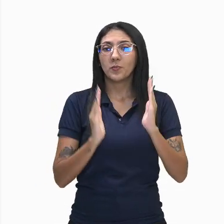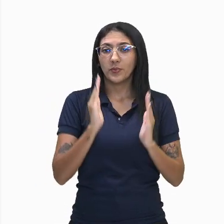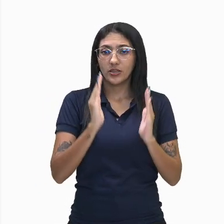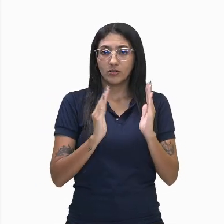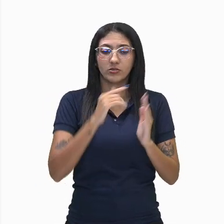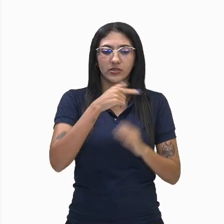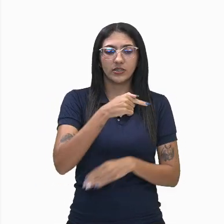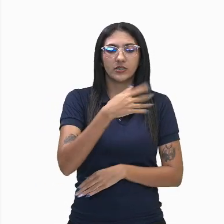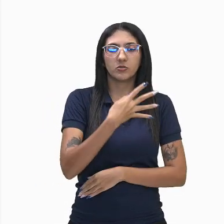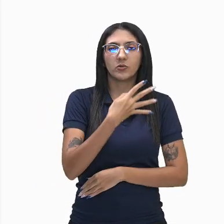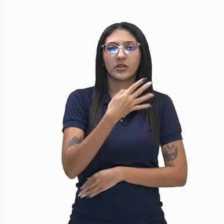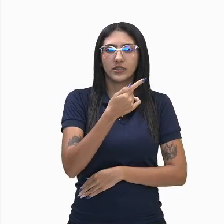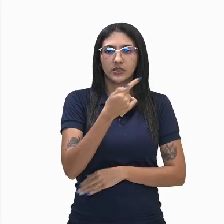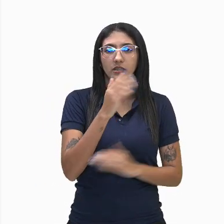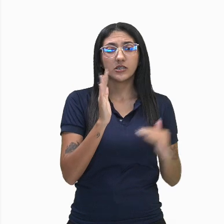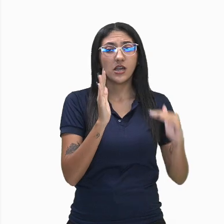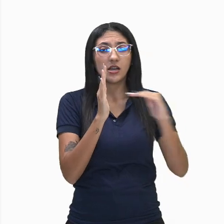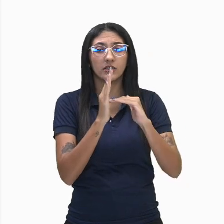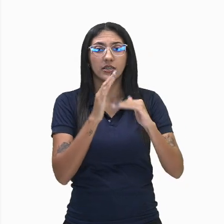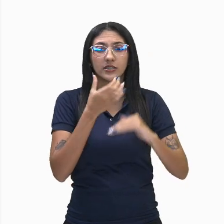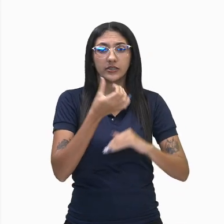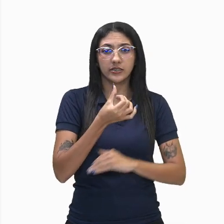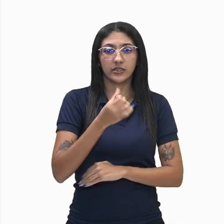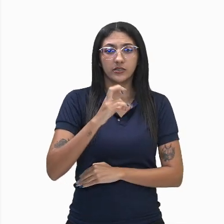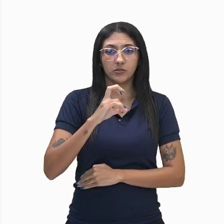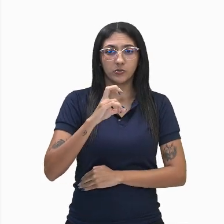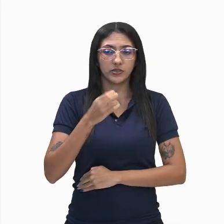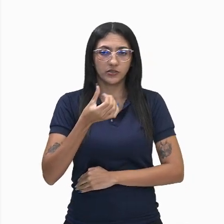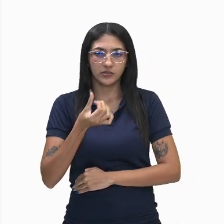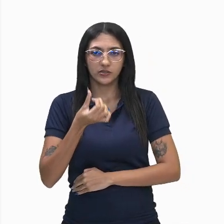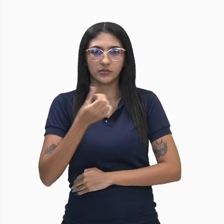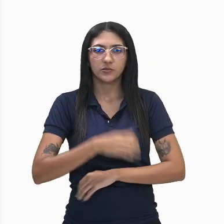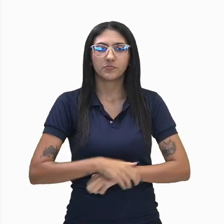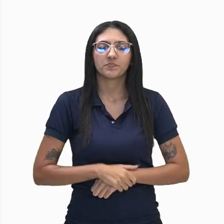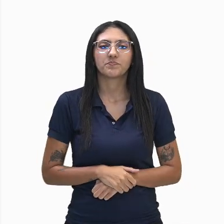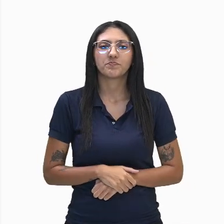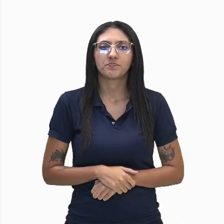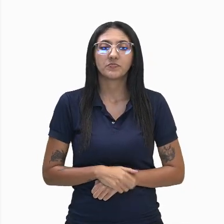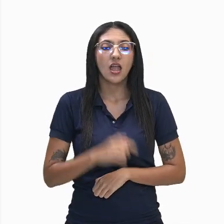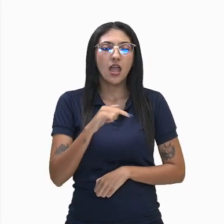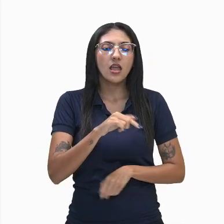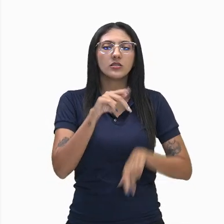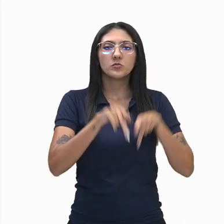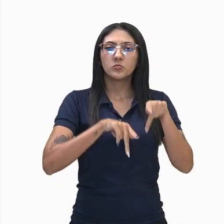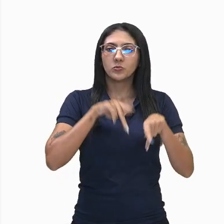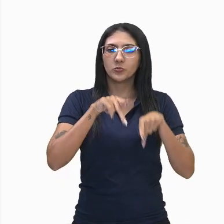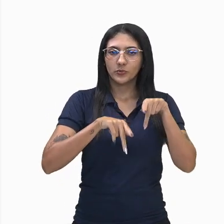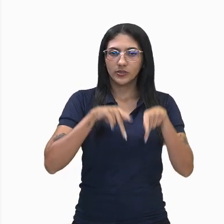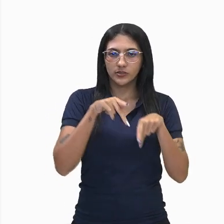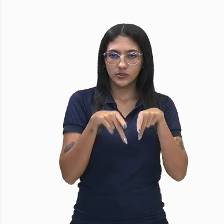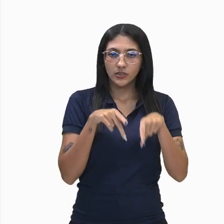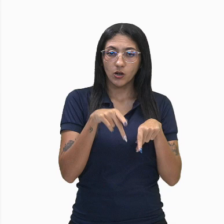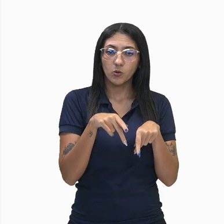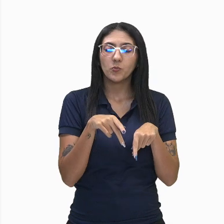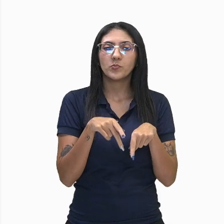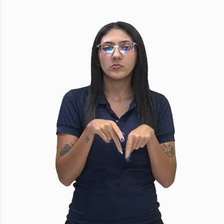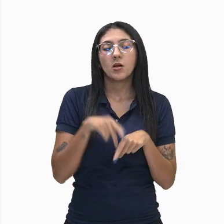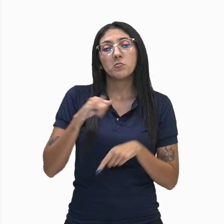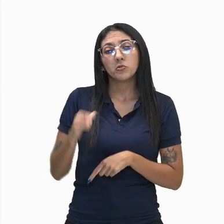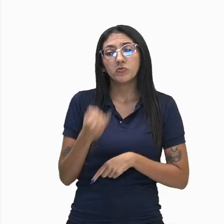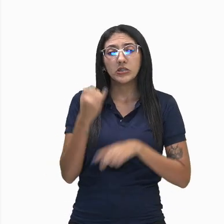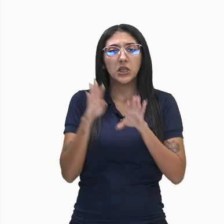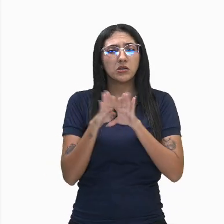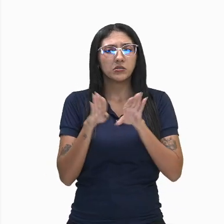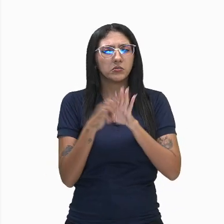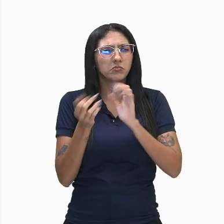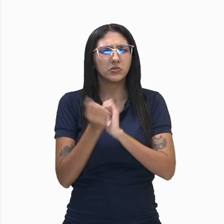até 656 AC. Os Kushitas adotaram e adaptaram muitos aspectos